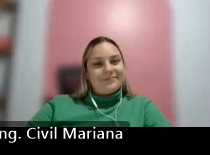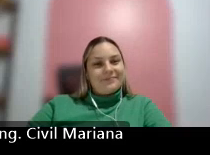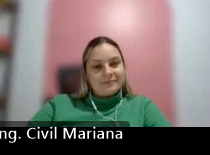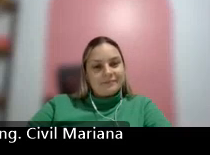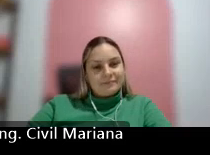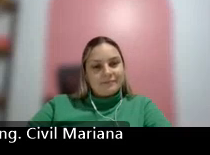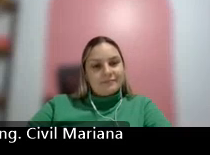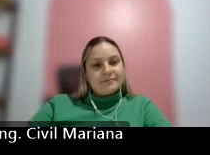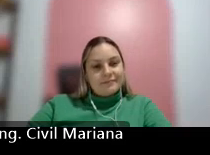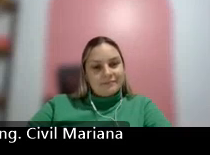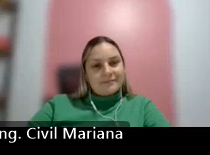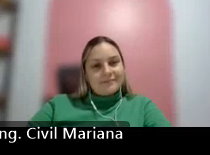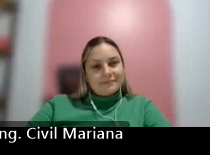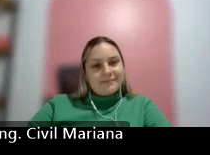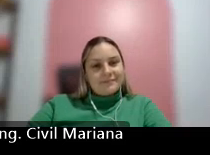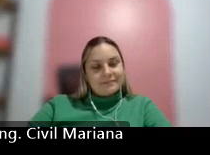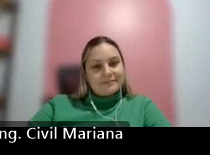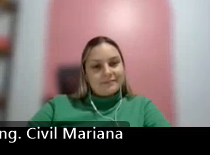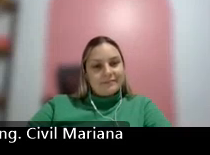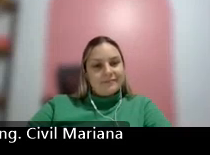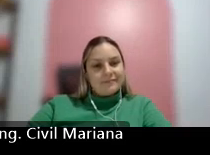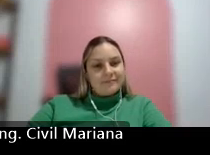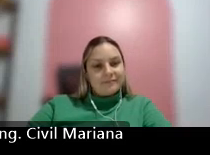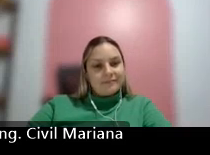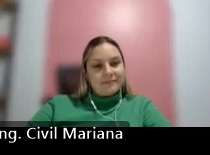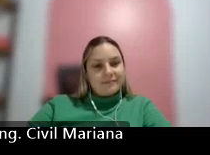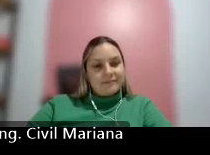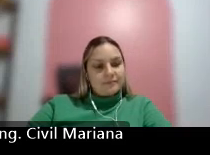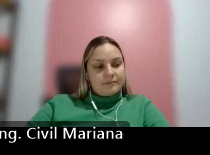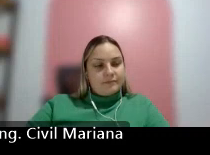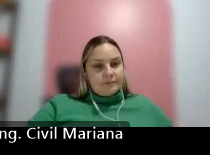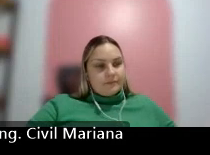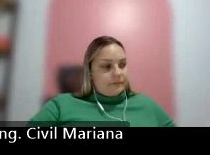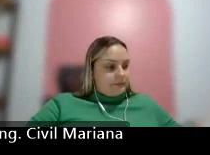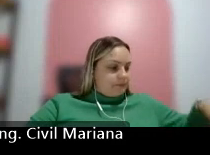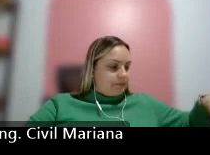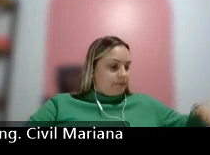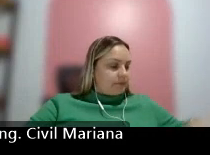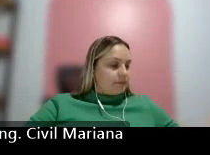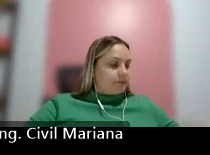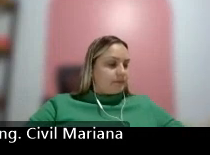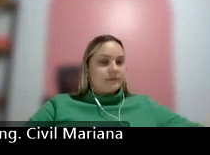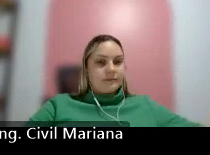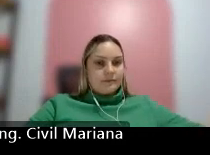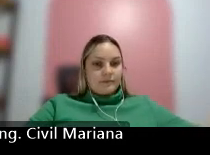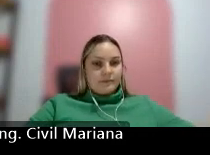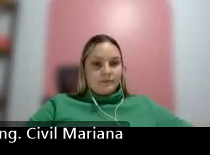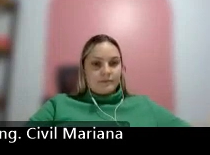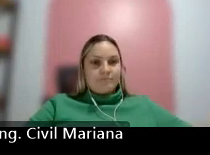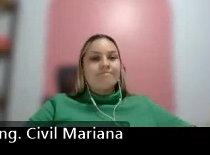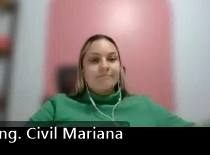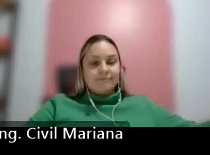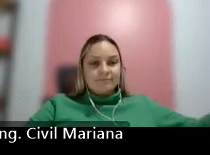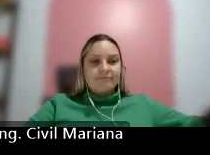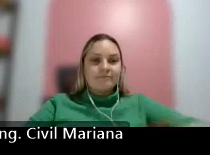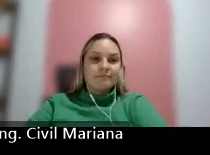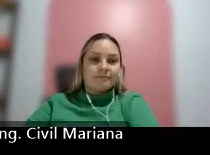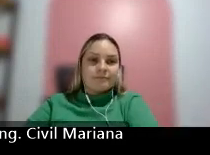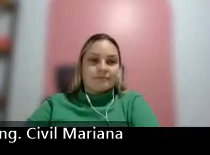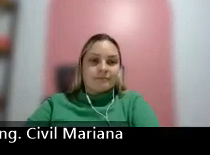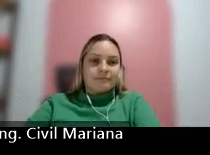não foi tão fácil assim. E onde queria hospedar aquelas 300